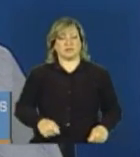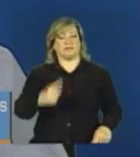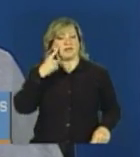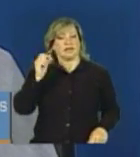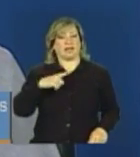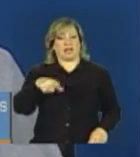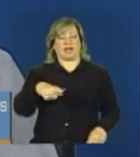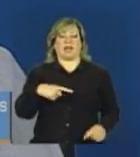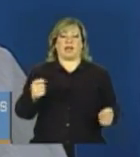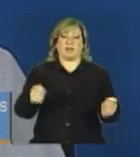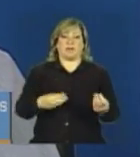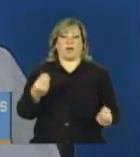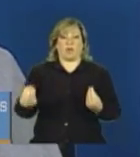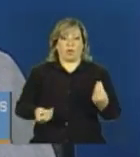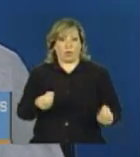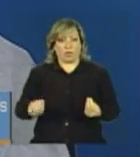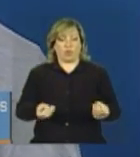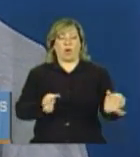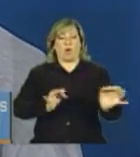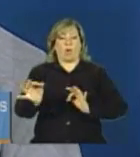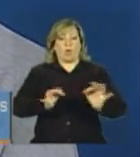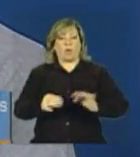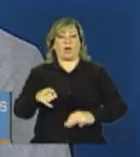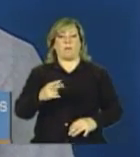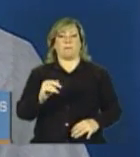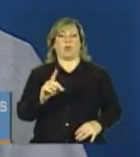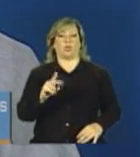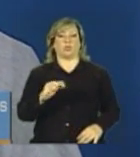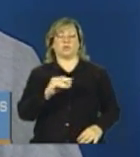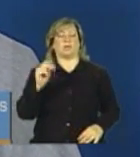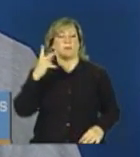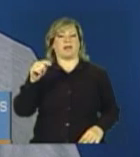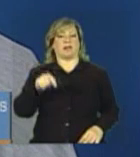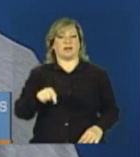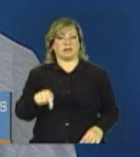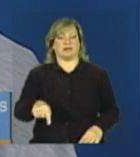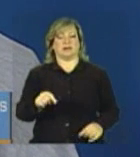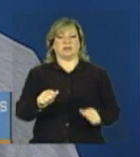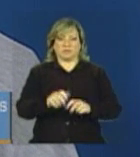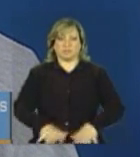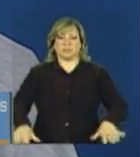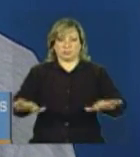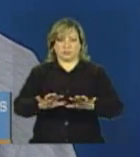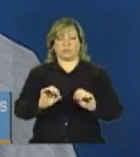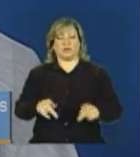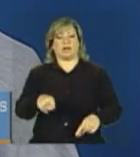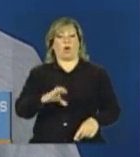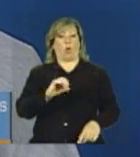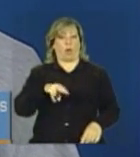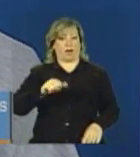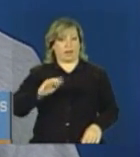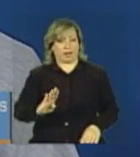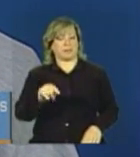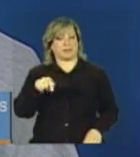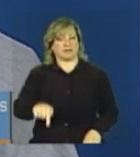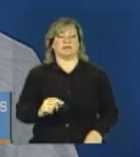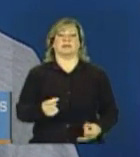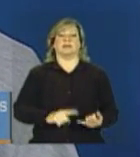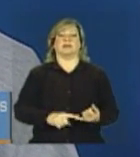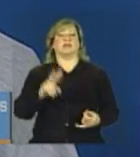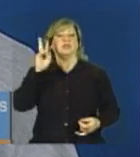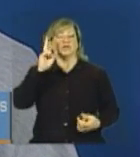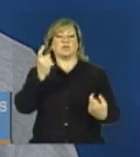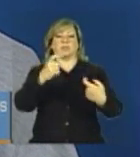essa capacidade, né, essa, de organizar a produção para essa distribuição. Então, Conab, no caso